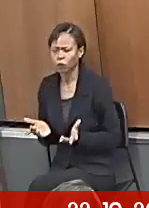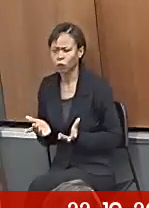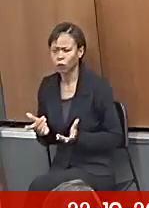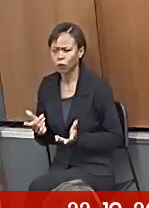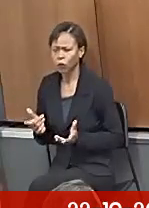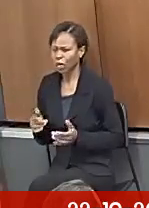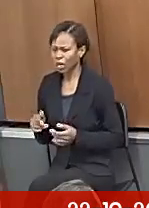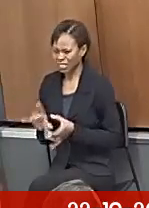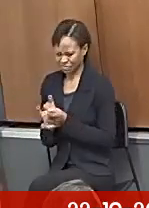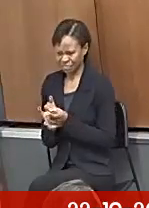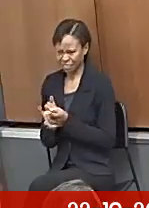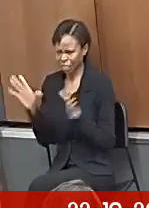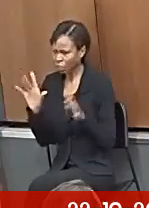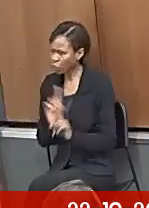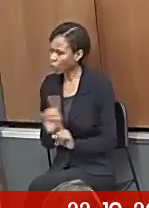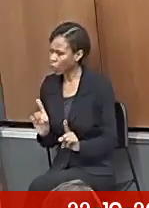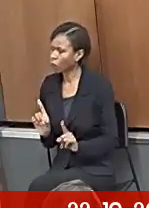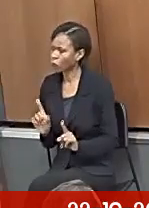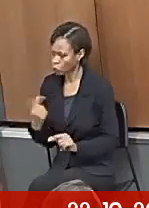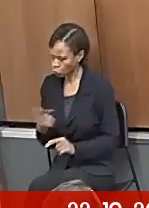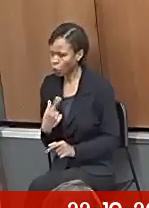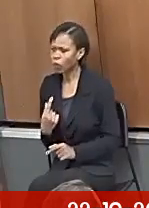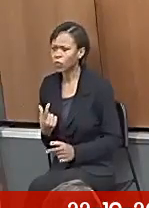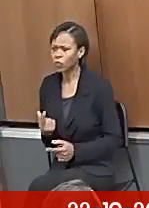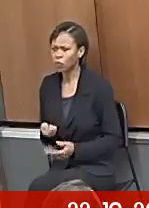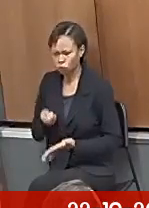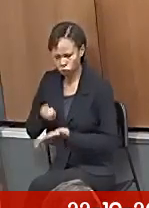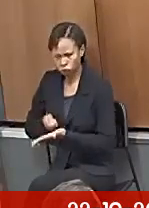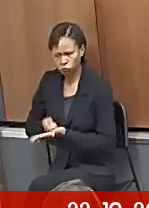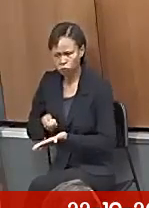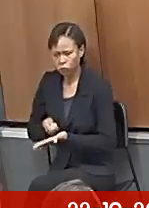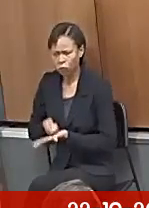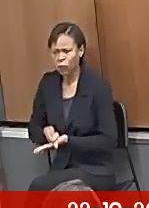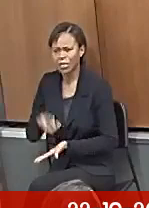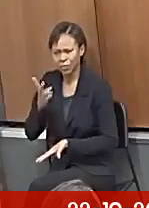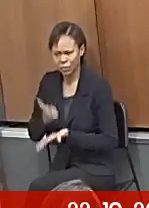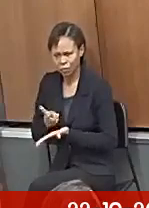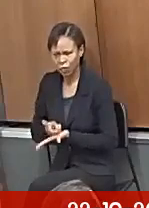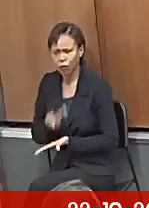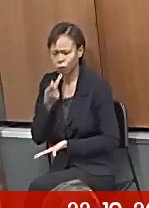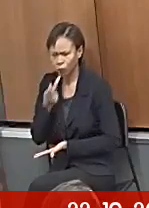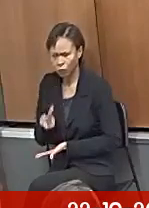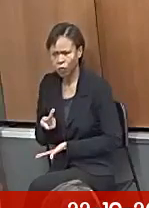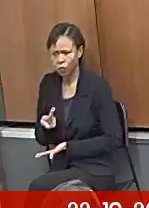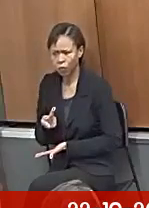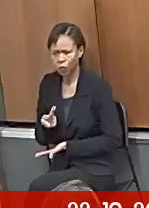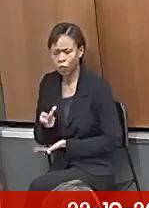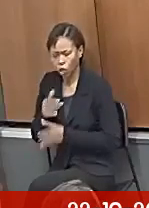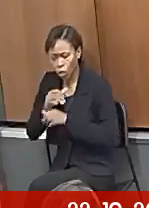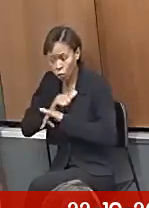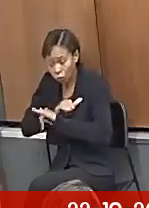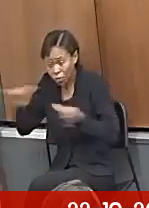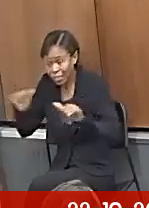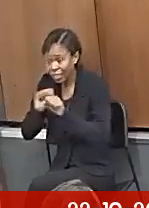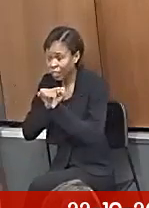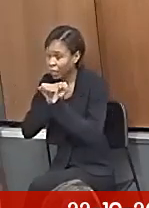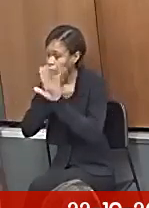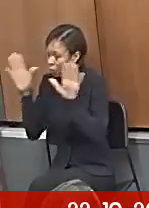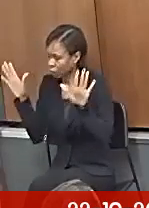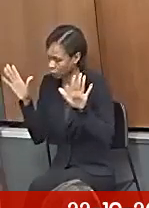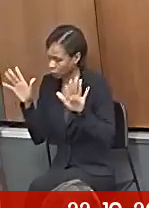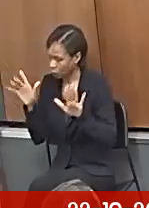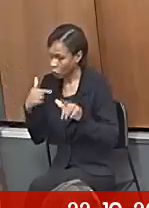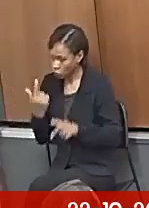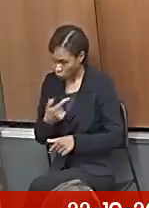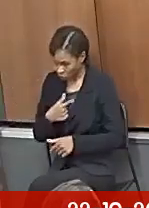podemos abrir mão disso. Temos que ser muito enfático nessa tecla e deixar bem claro, nós não